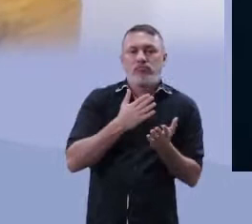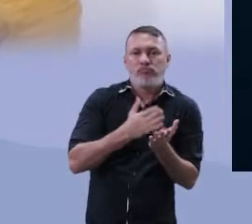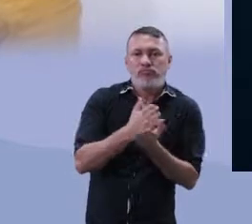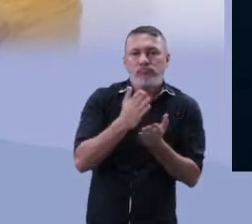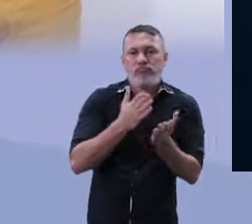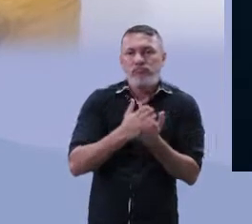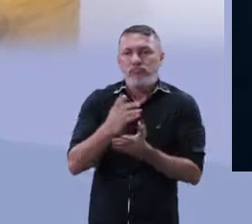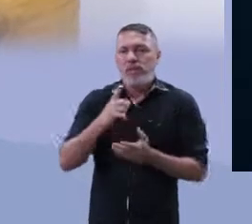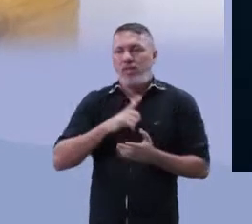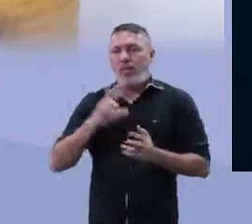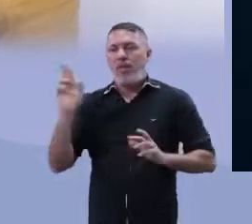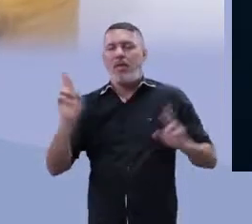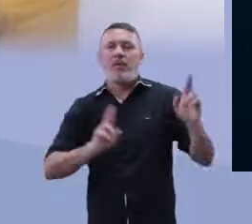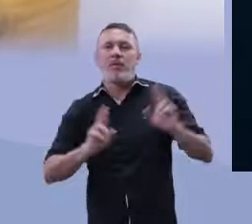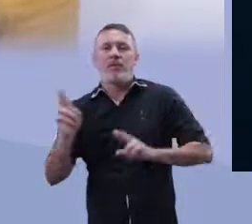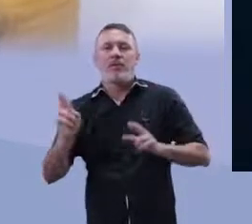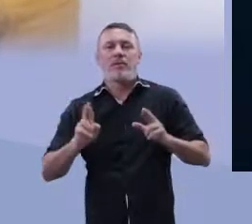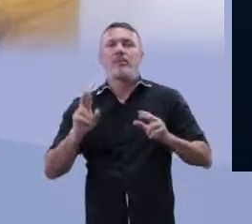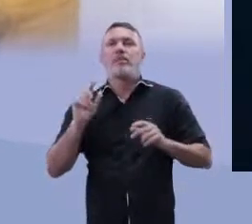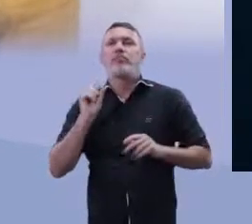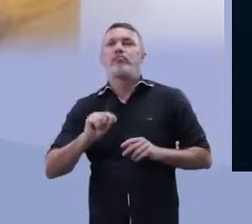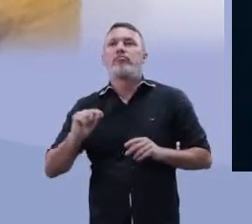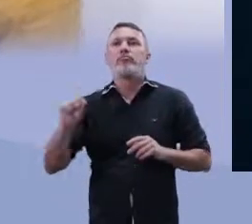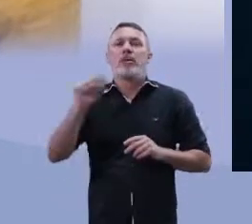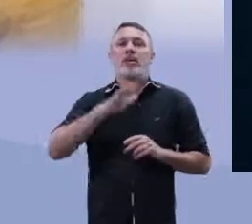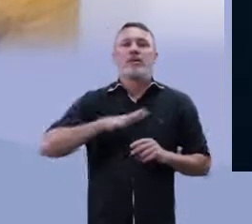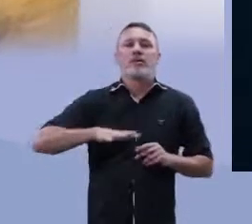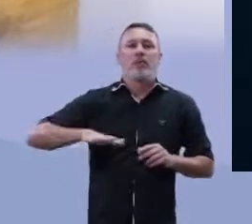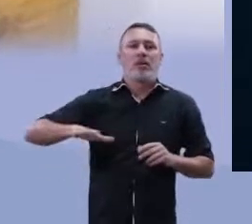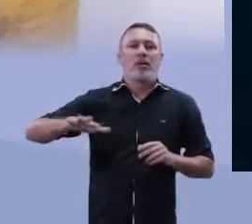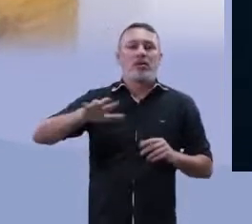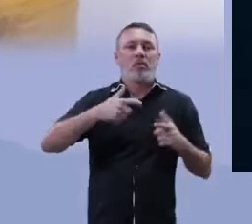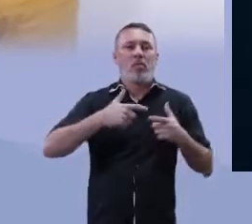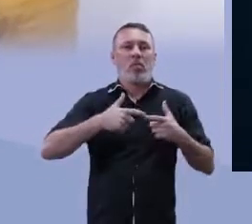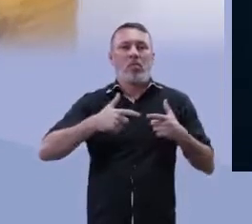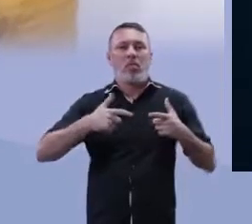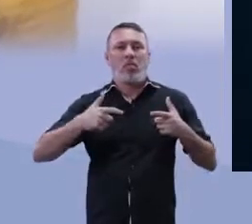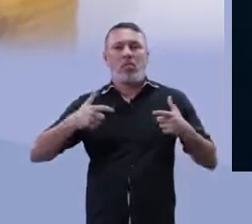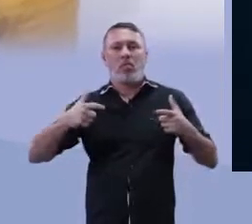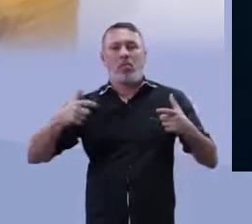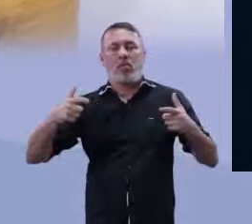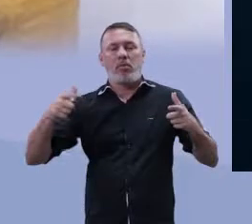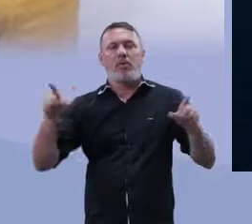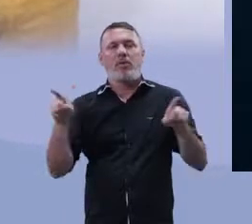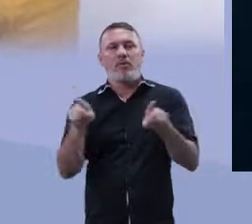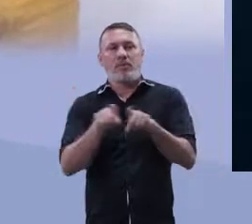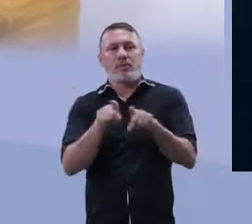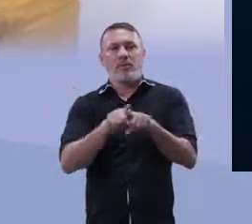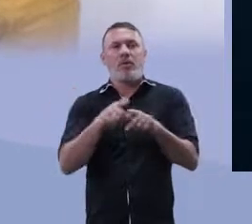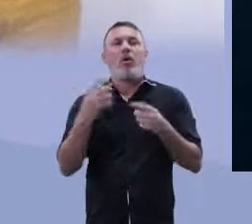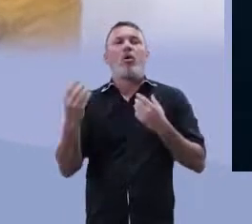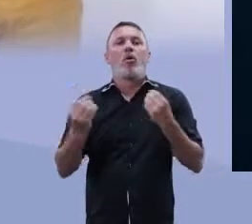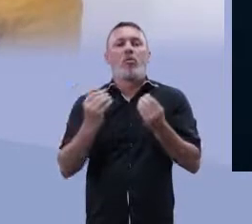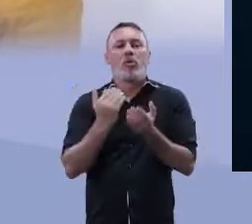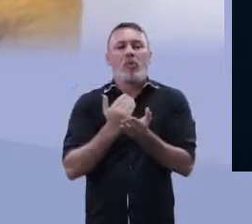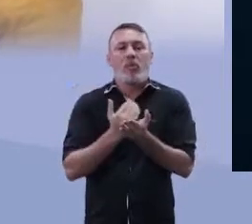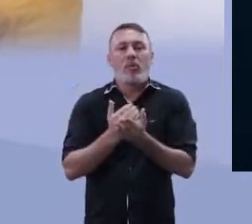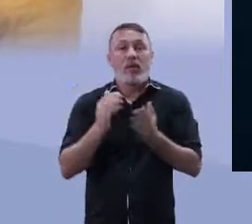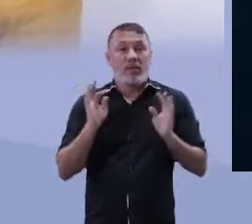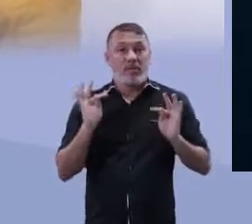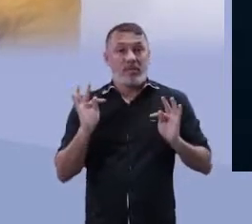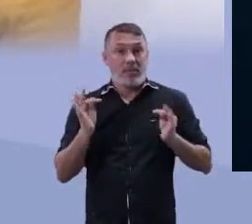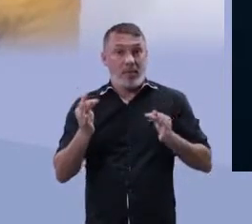espaços representativos dentro do território. Né? Depois, uma expansão vertical, né, onde a